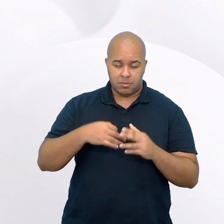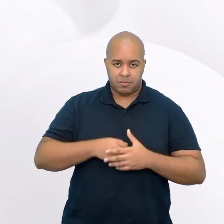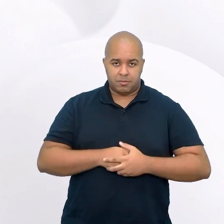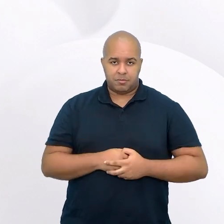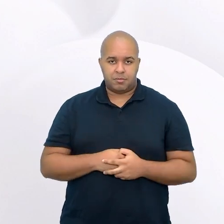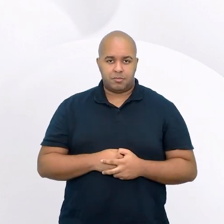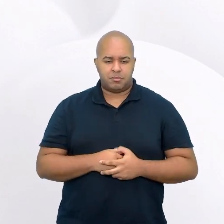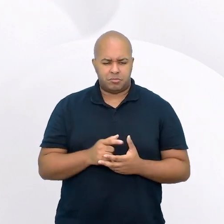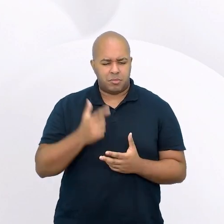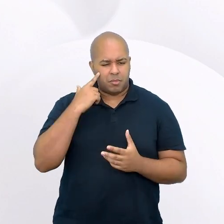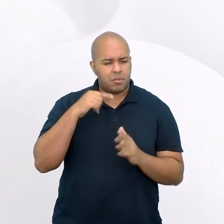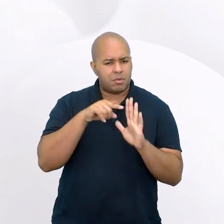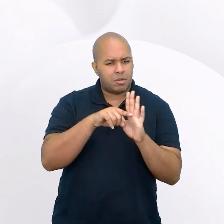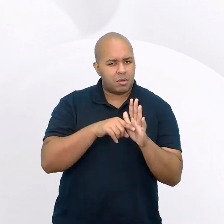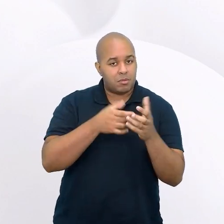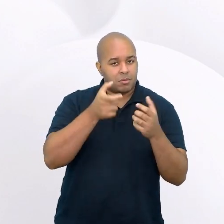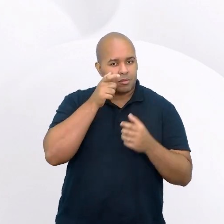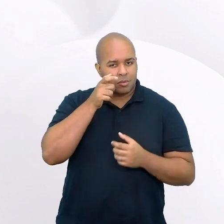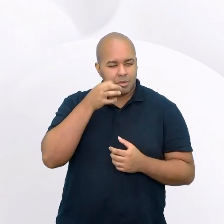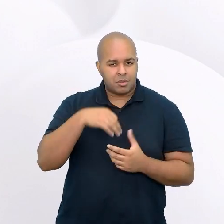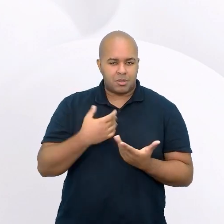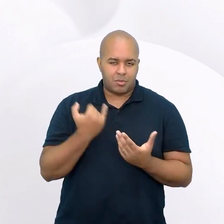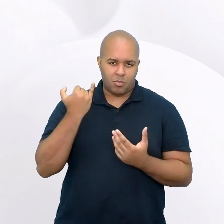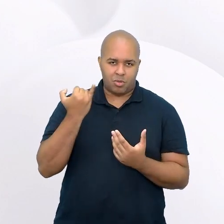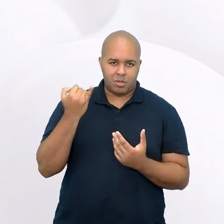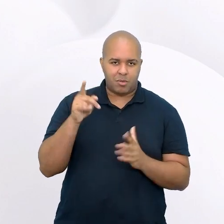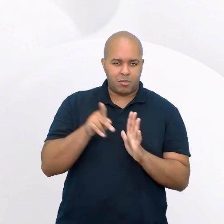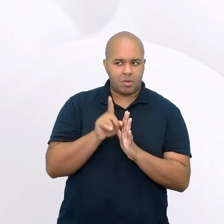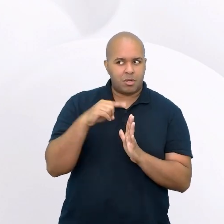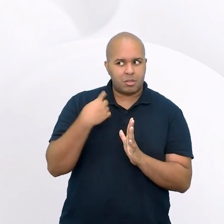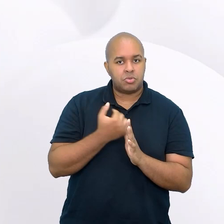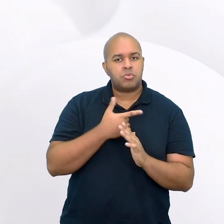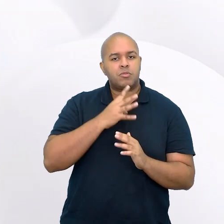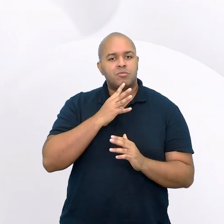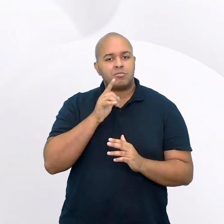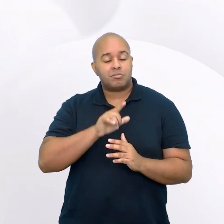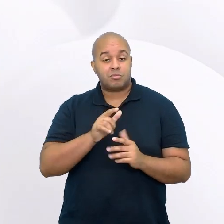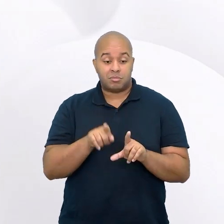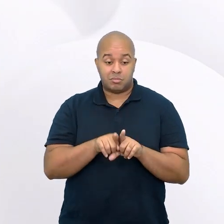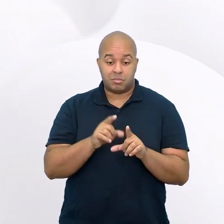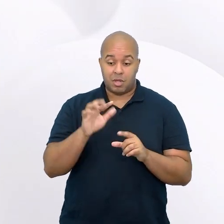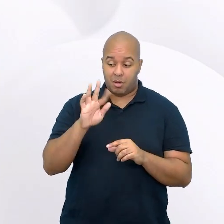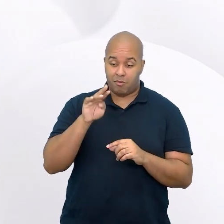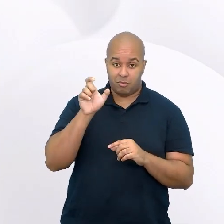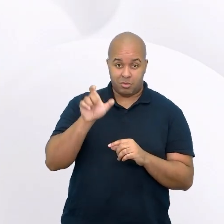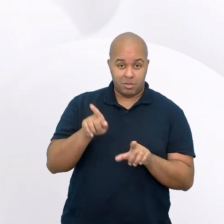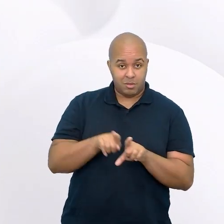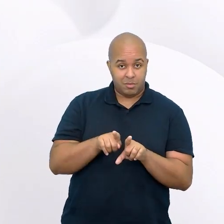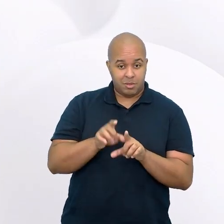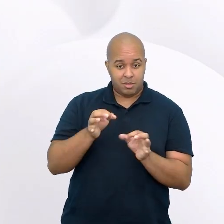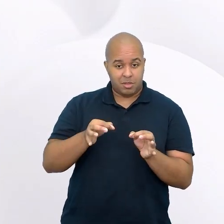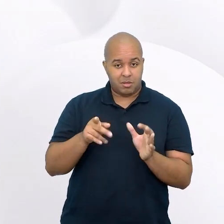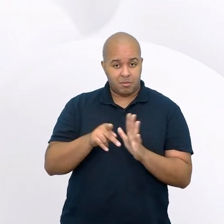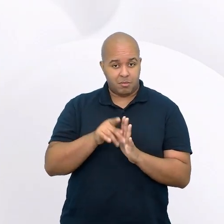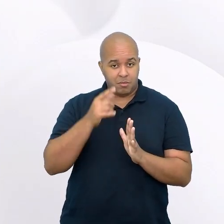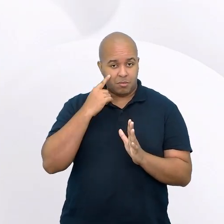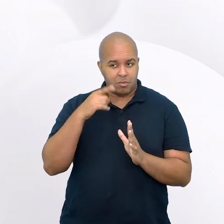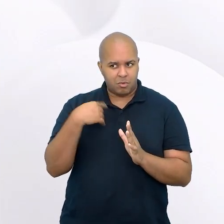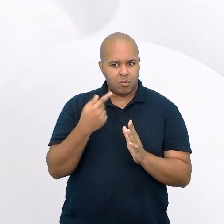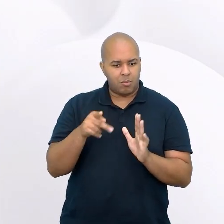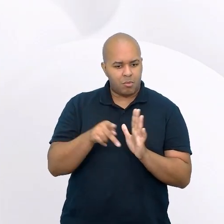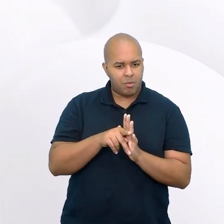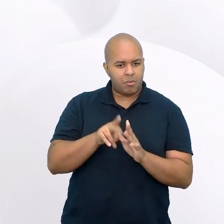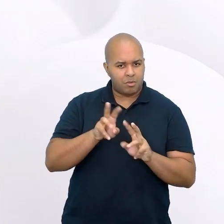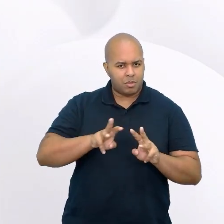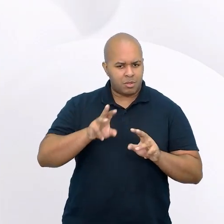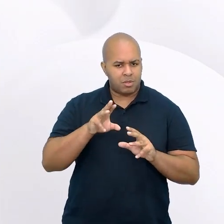é são Dados interessantes né importantes para a gente conhecer e a Fonte dele também né da do próprio